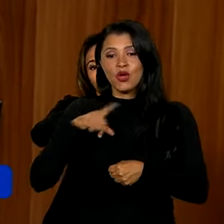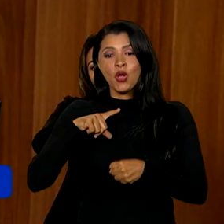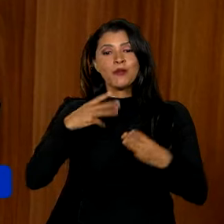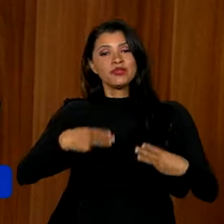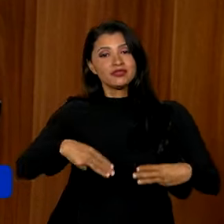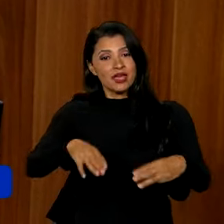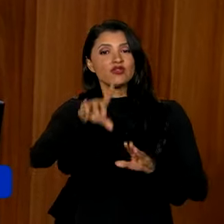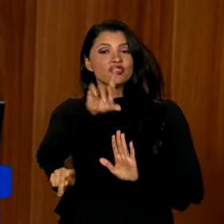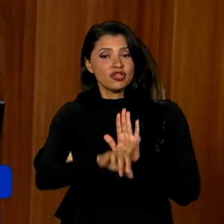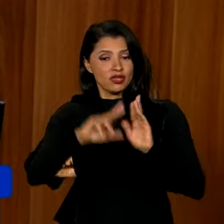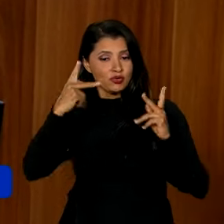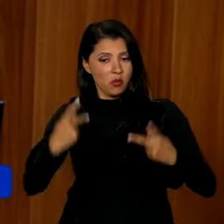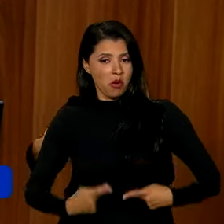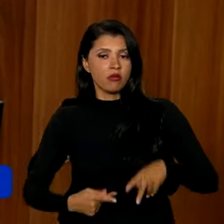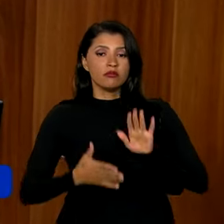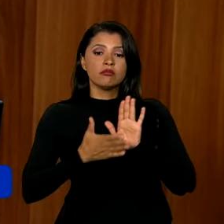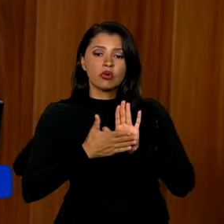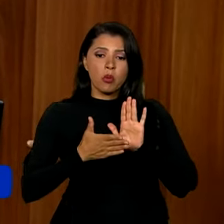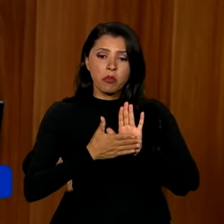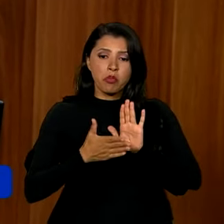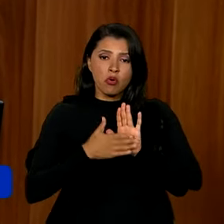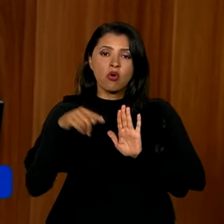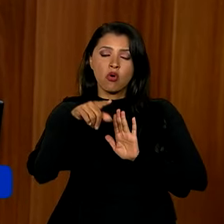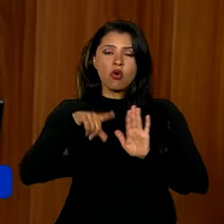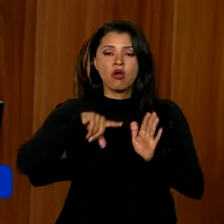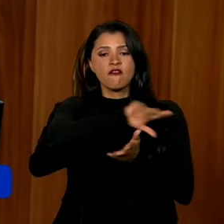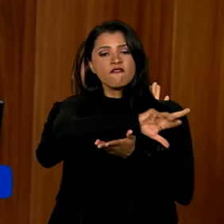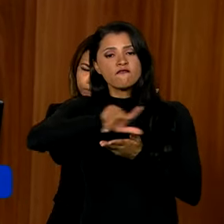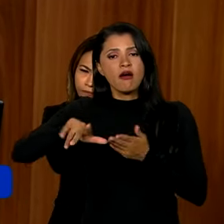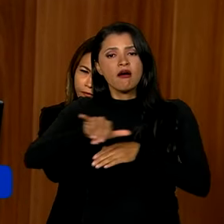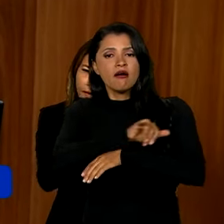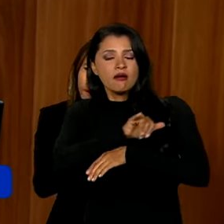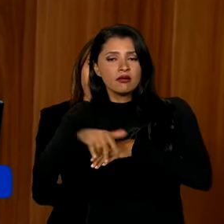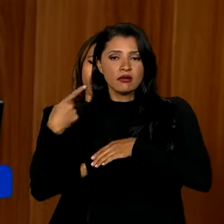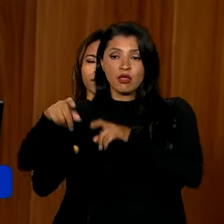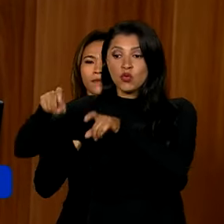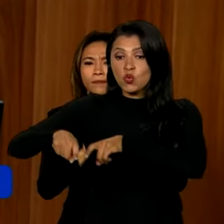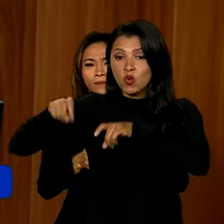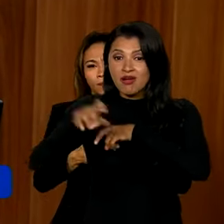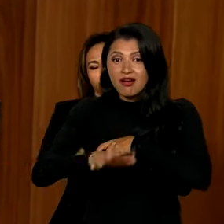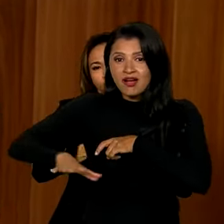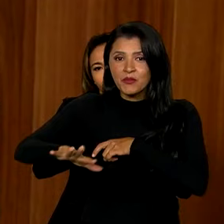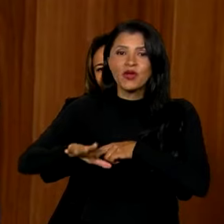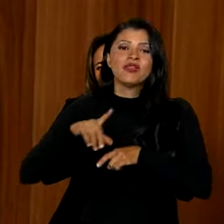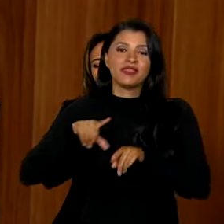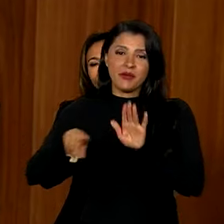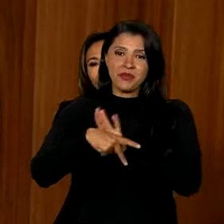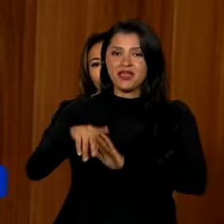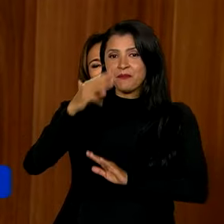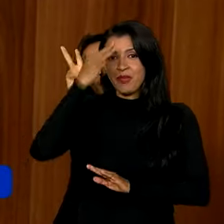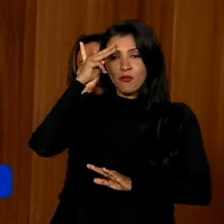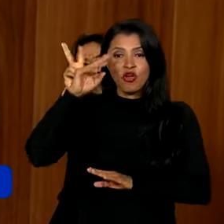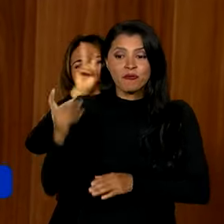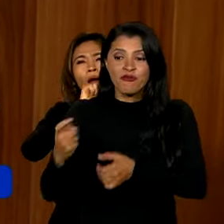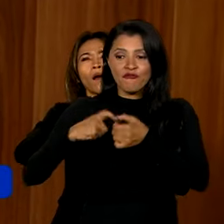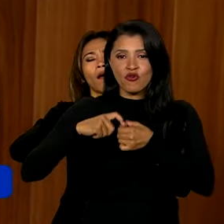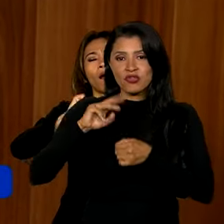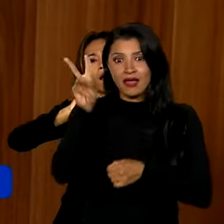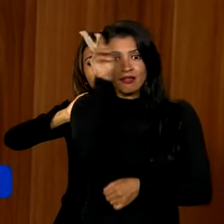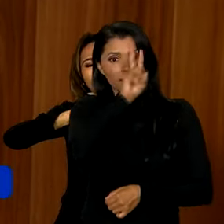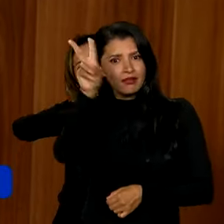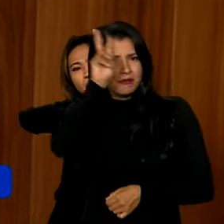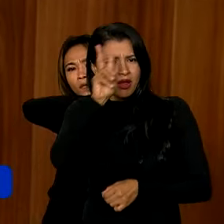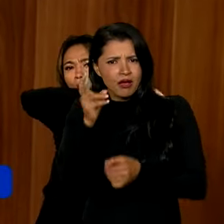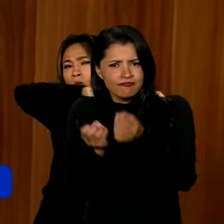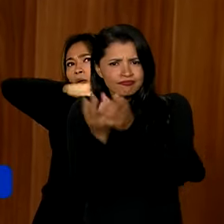Direitos Humanos, vai propor também uma série de medidas no campo da memória, ou do resgate da memória, da